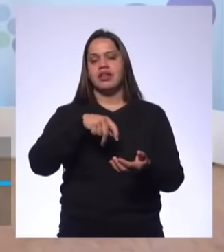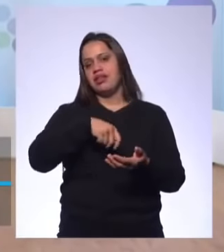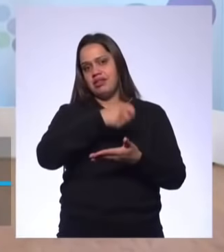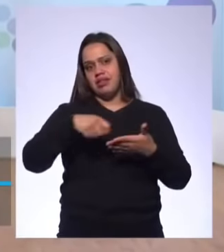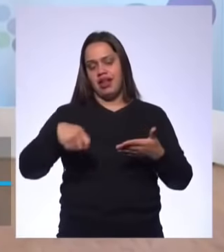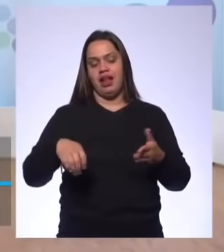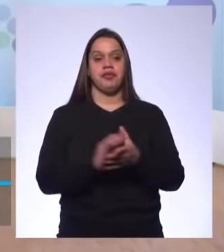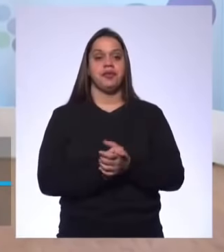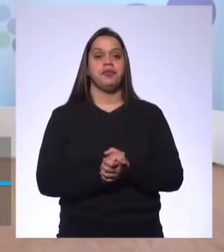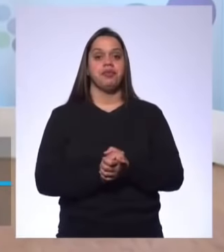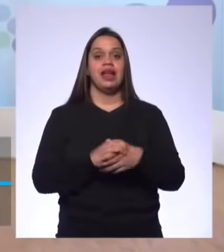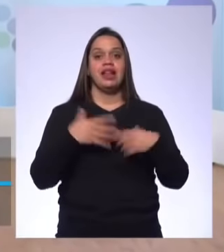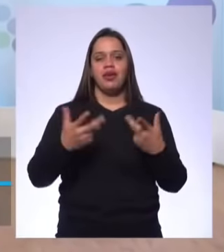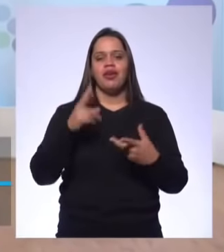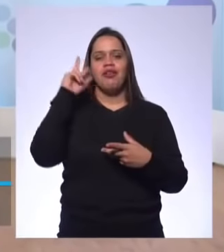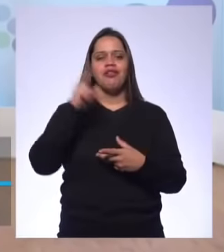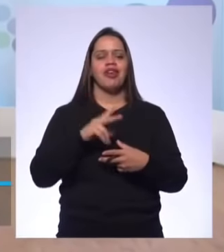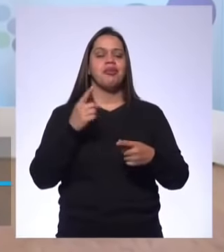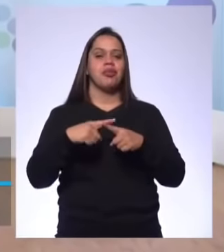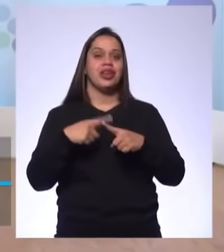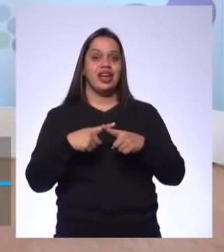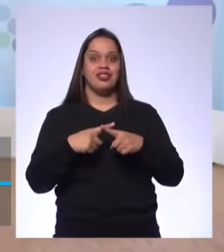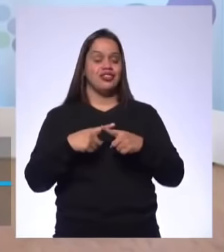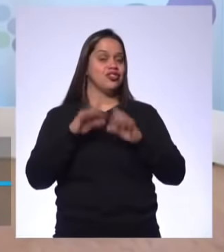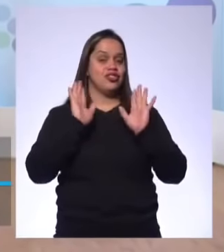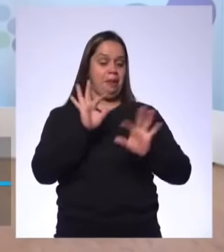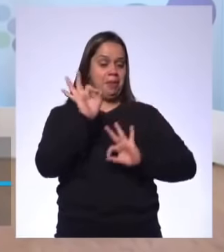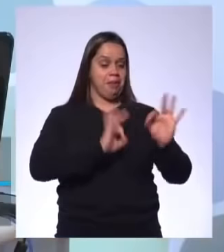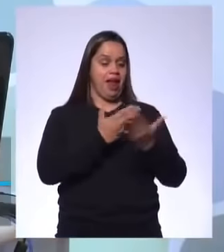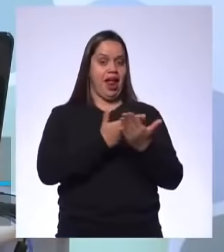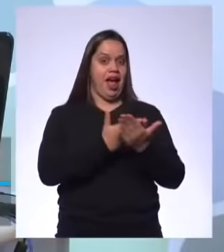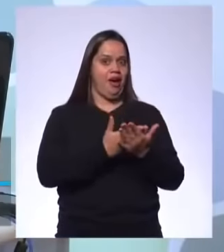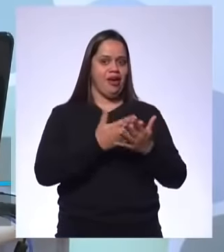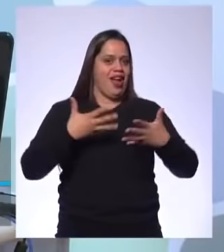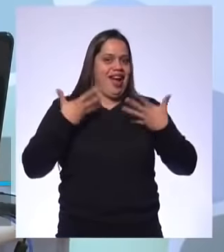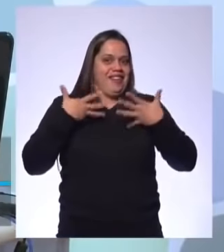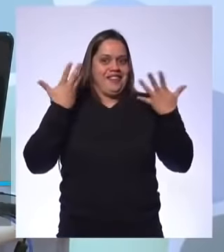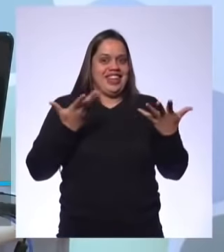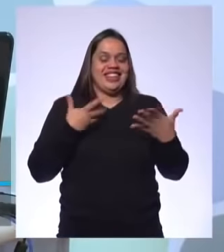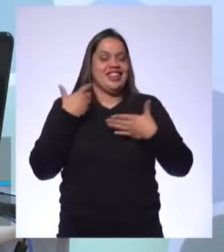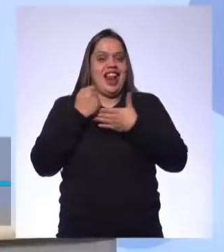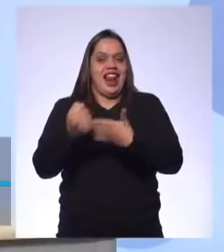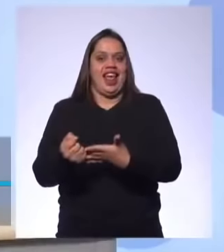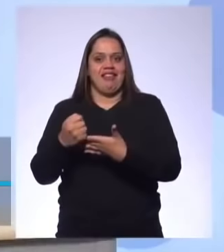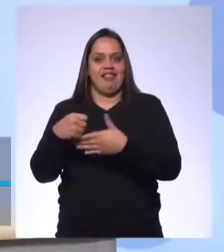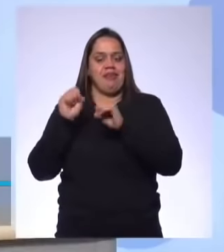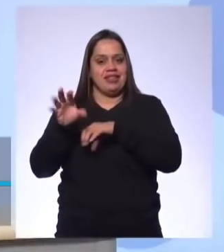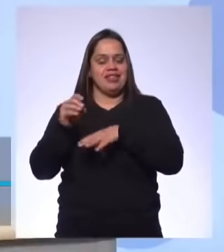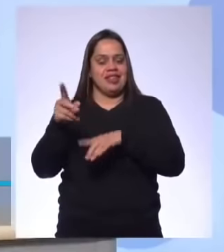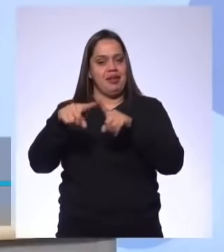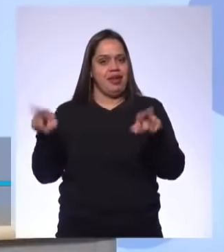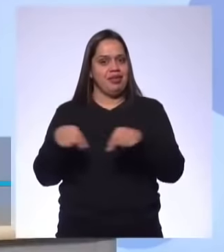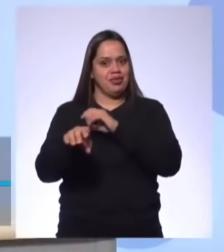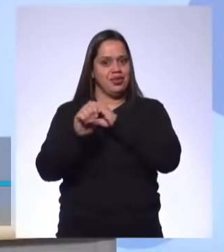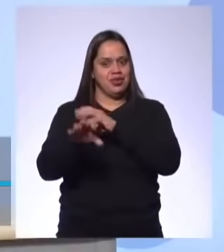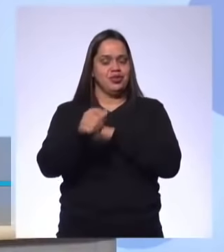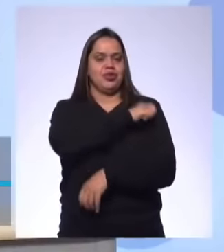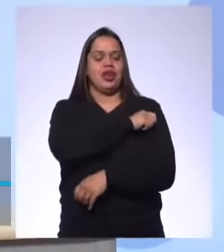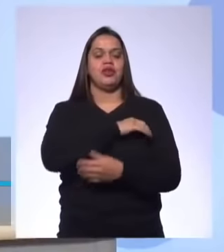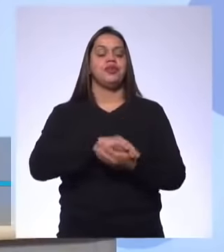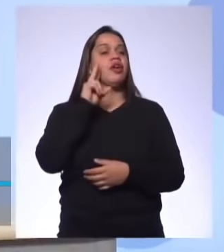prepara a aula já meio empolgada, assim. Ai, gostei disso, vou levar para eles, é super legal. Olha o que a Ana Luísa escreveu aqui. A Ana Luísa disse: